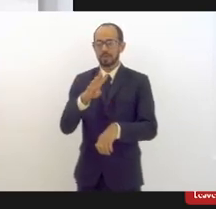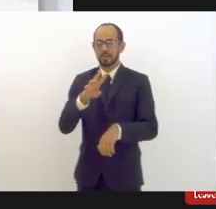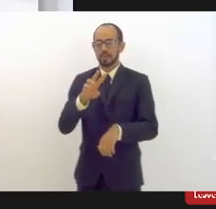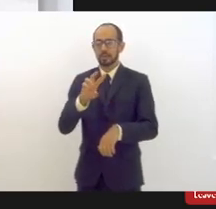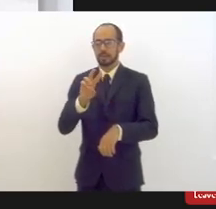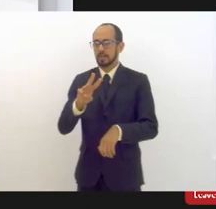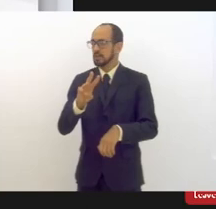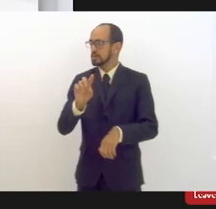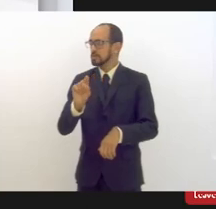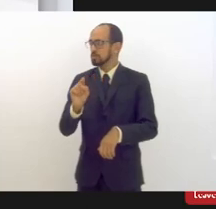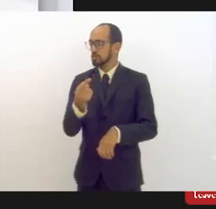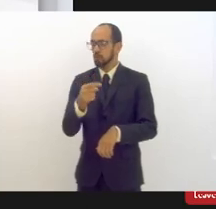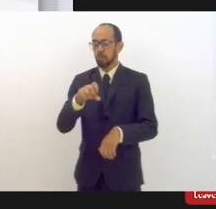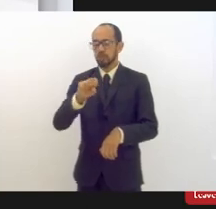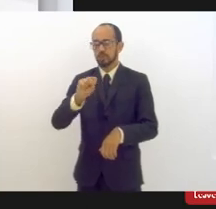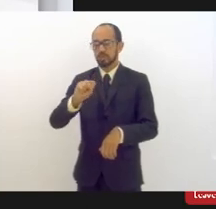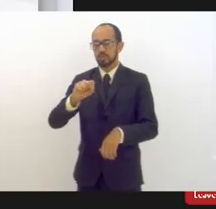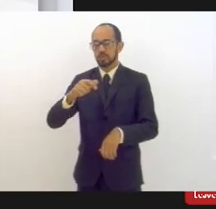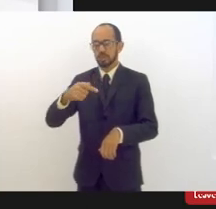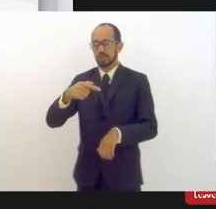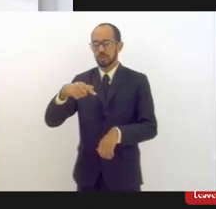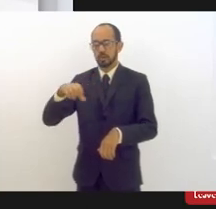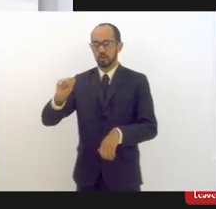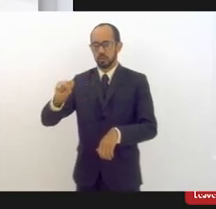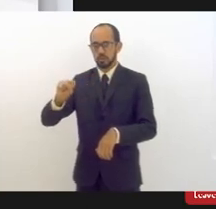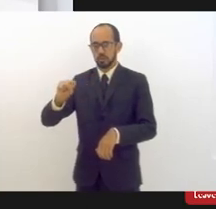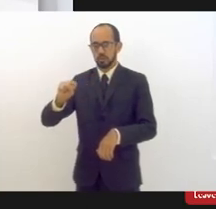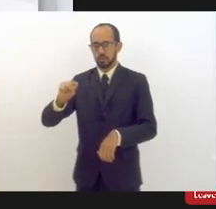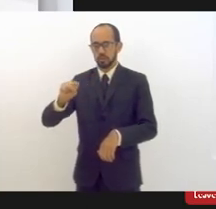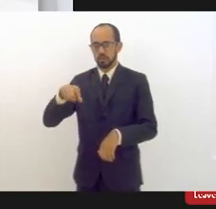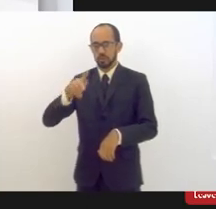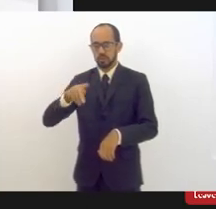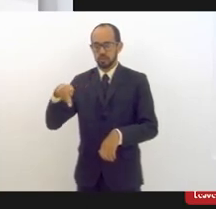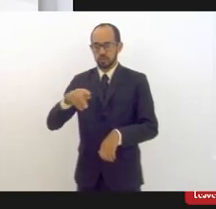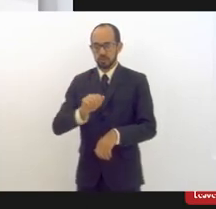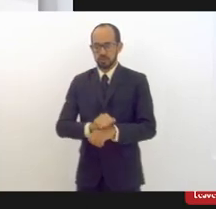43.888 docentes, e aí os percentuais